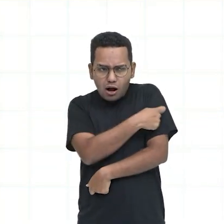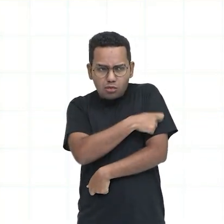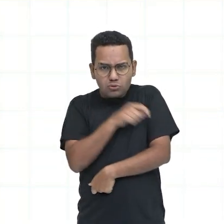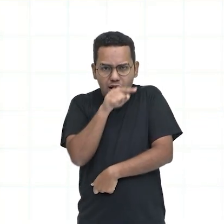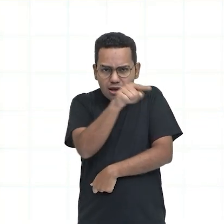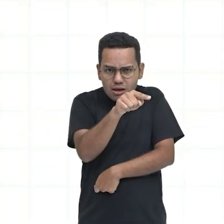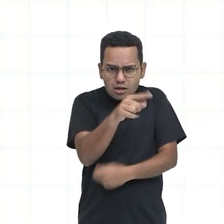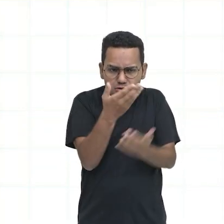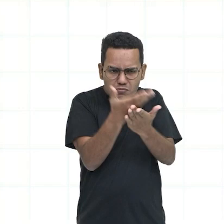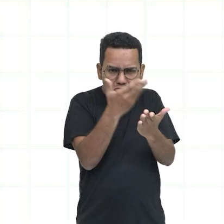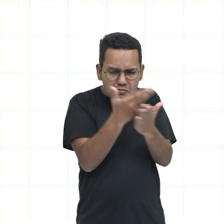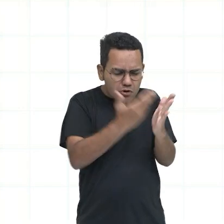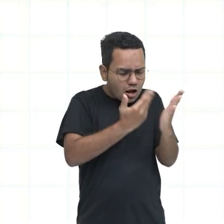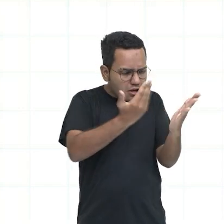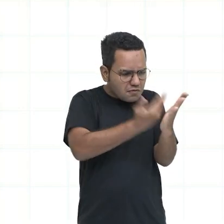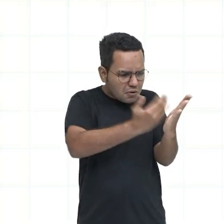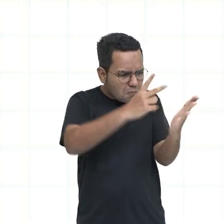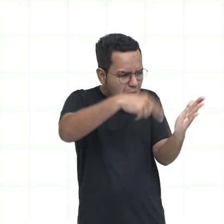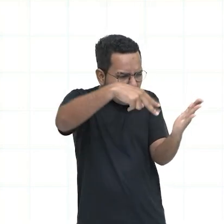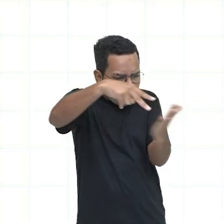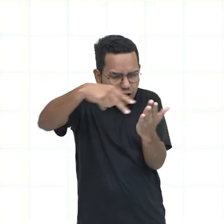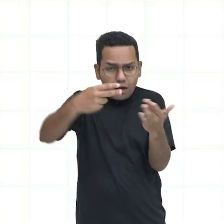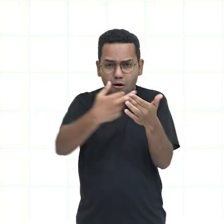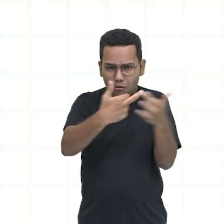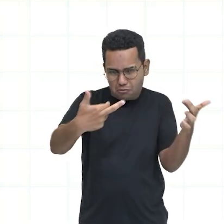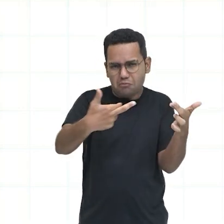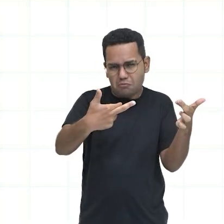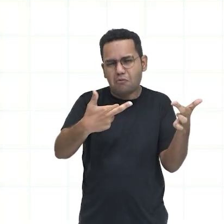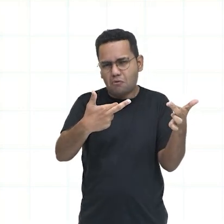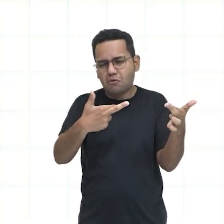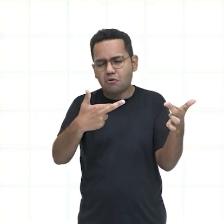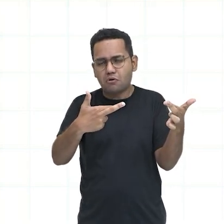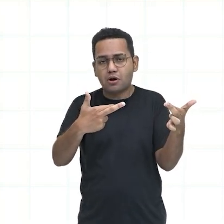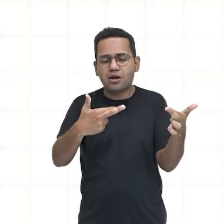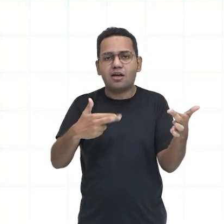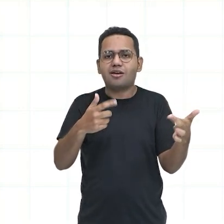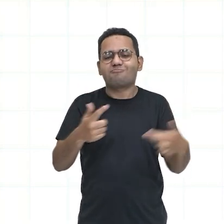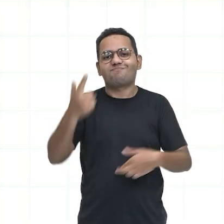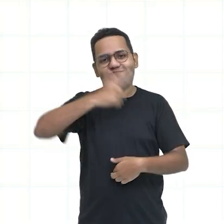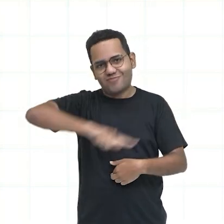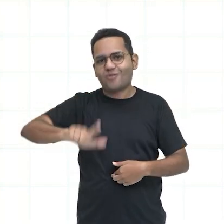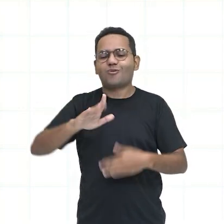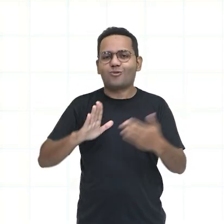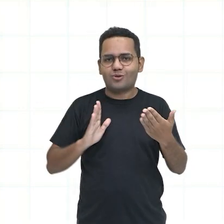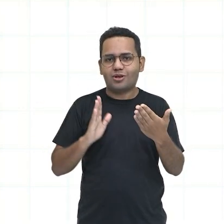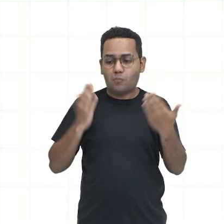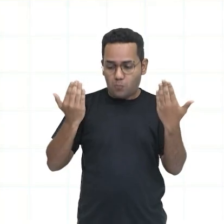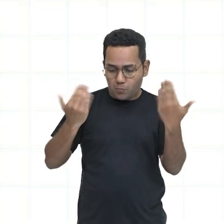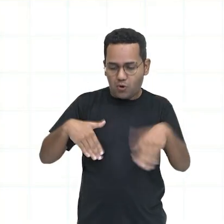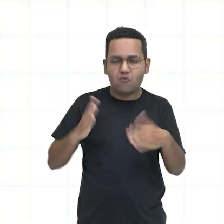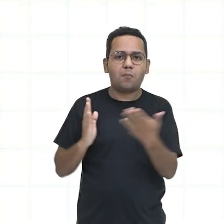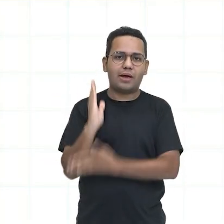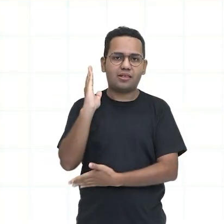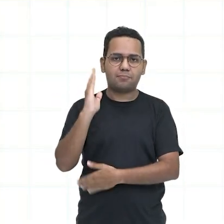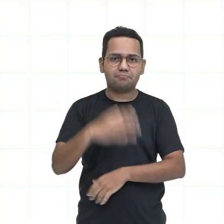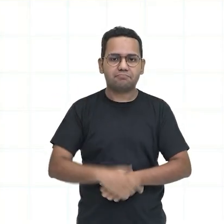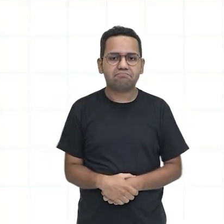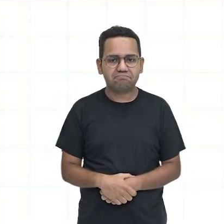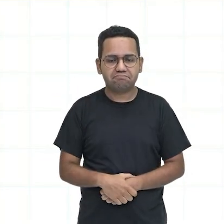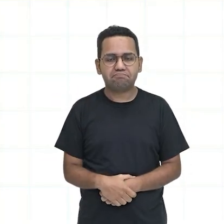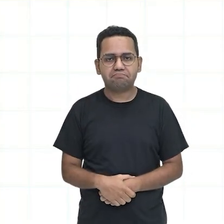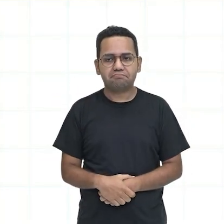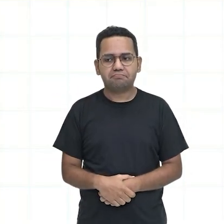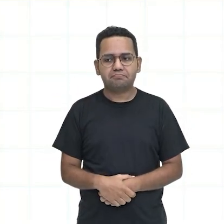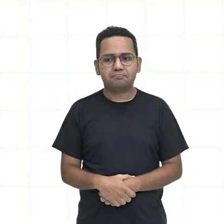Você passará no exame. Então, o fato de passar no exame está condicionado ao fato de estudar bastante ou